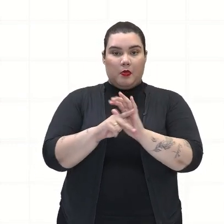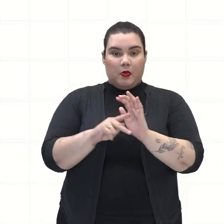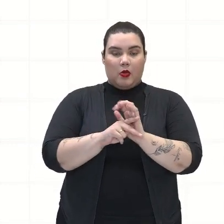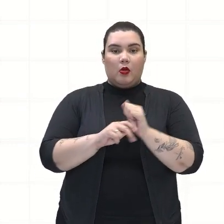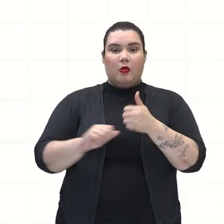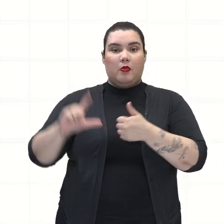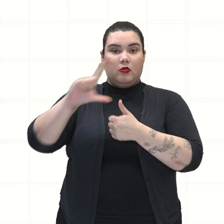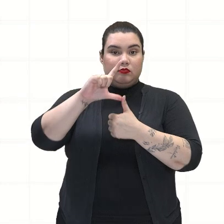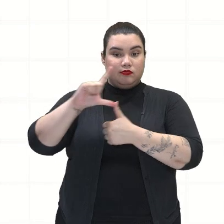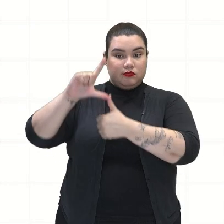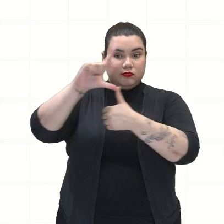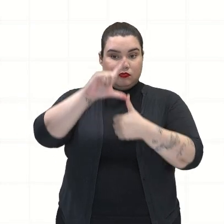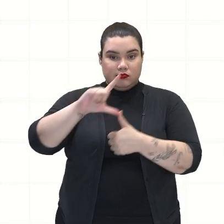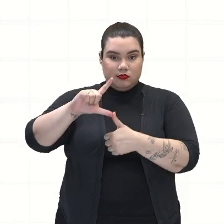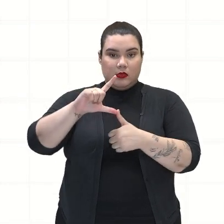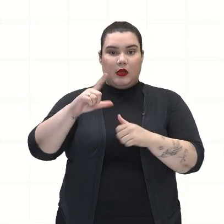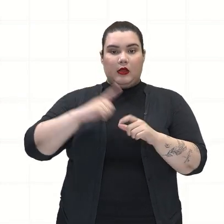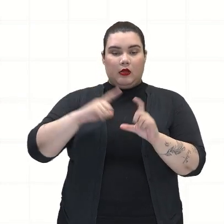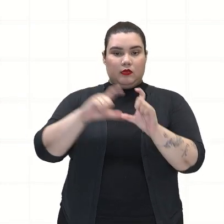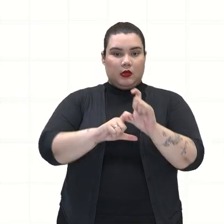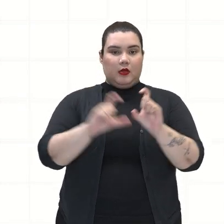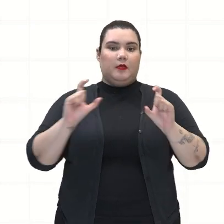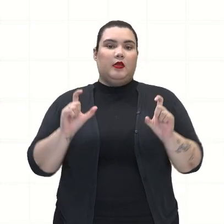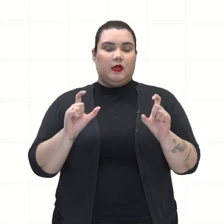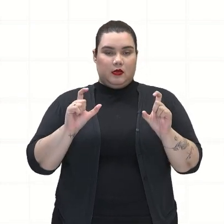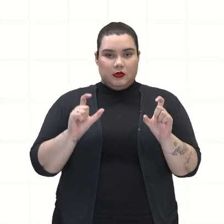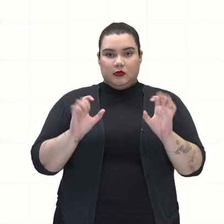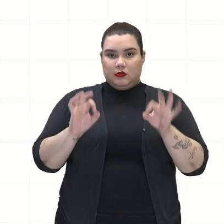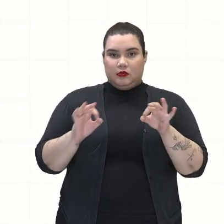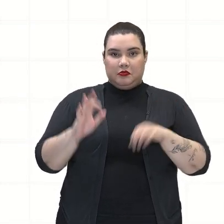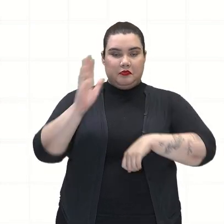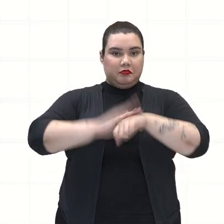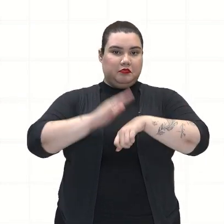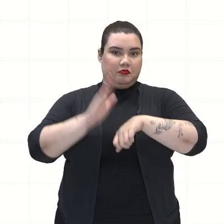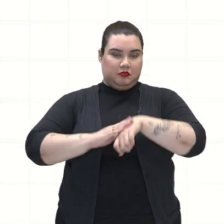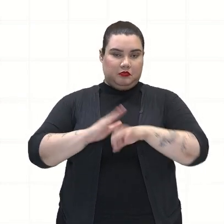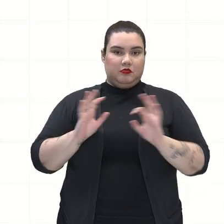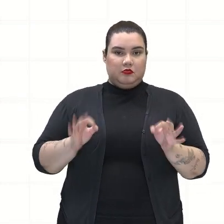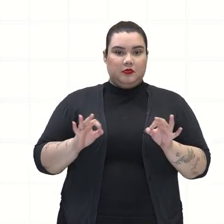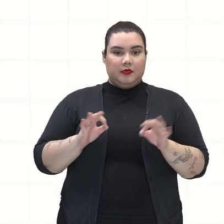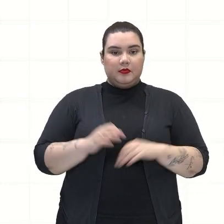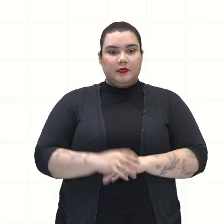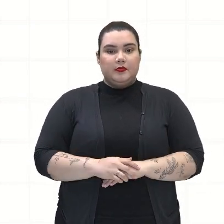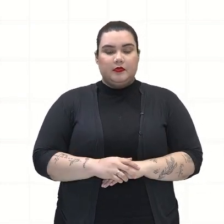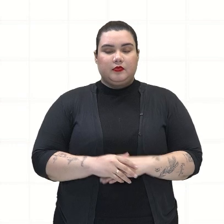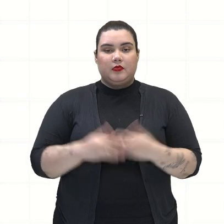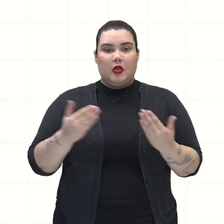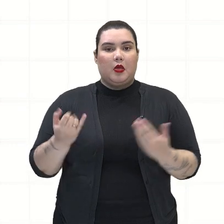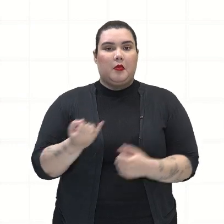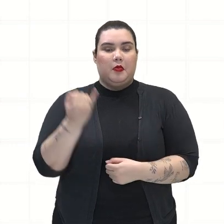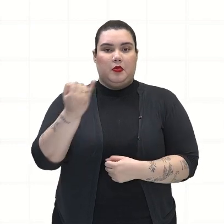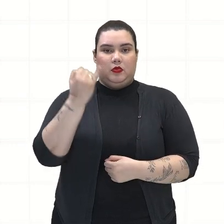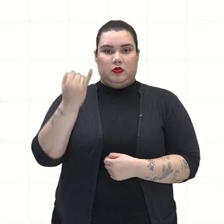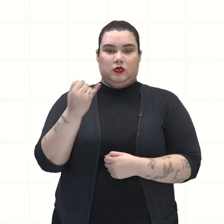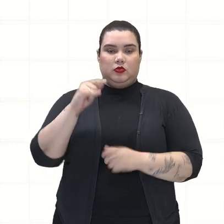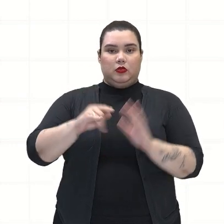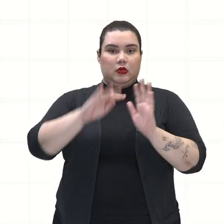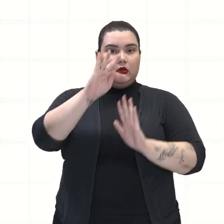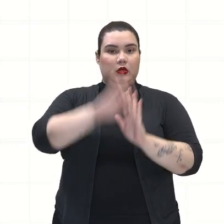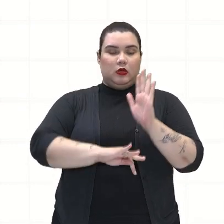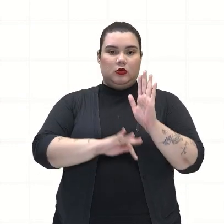latino-americanas recentemente conquistadas. Então, olha lá, um ponto importante, né, dentro do nosso